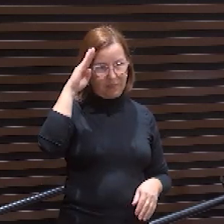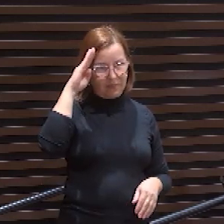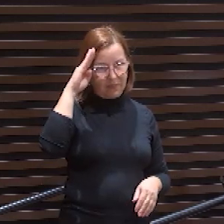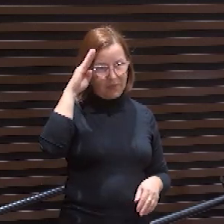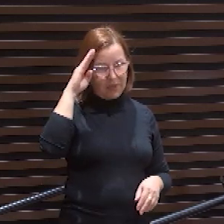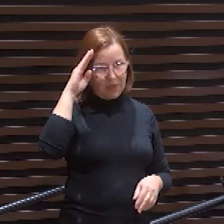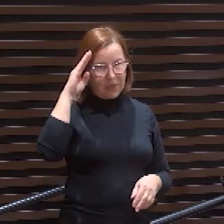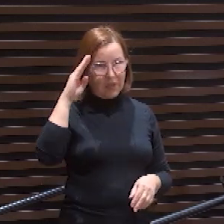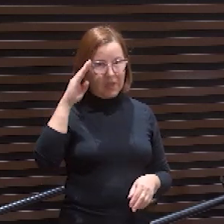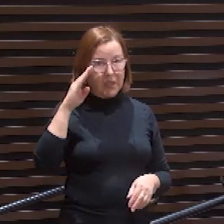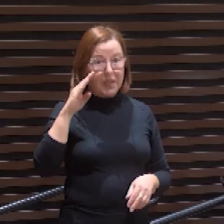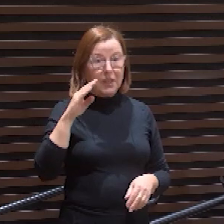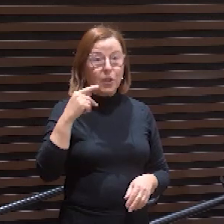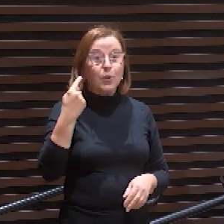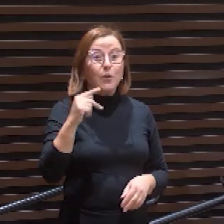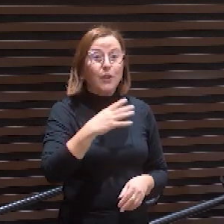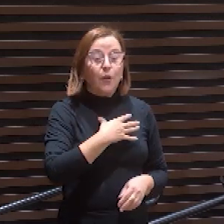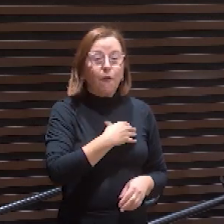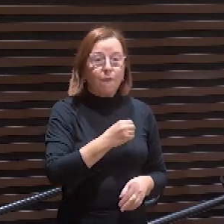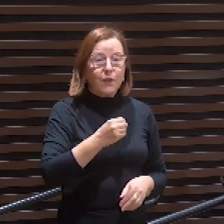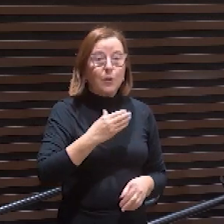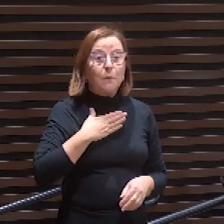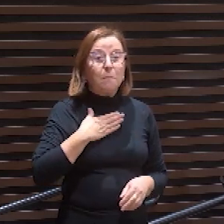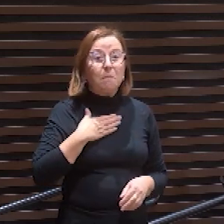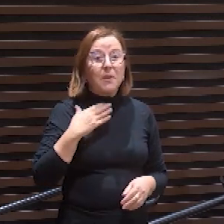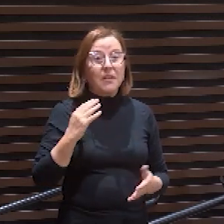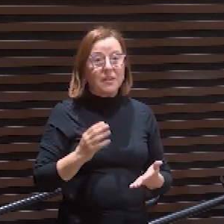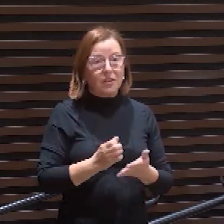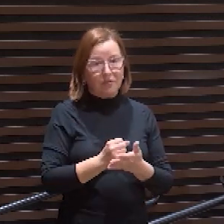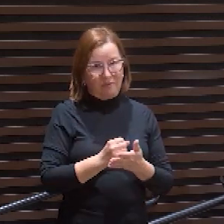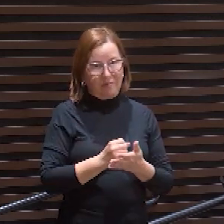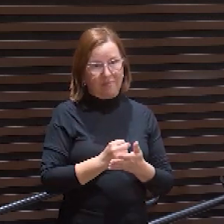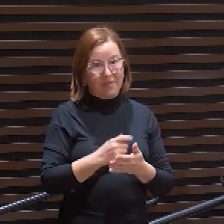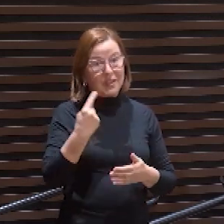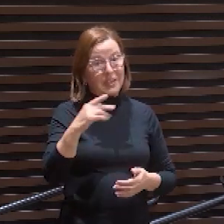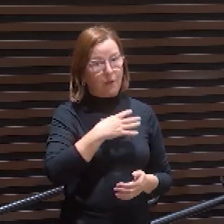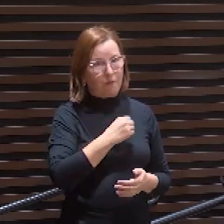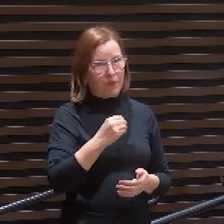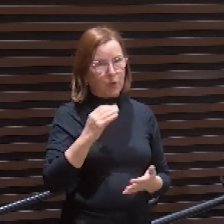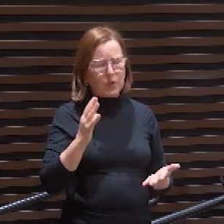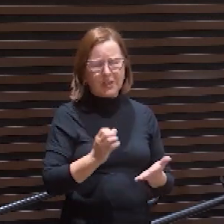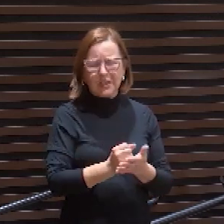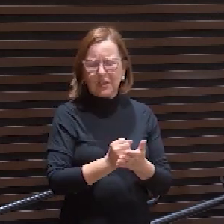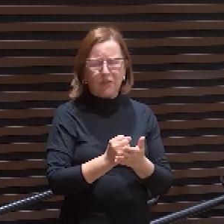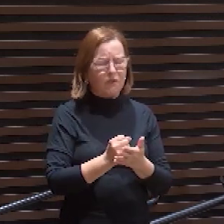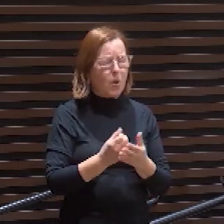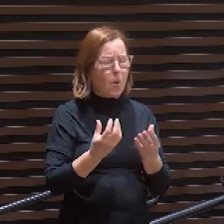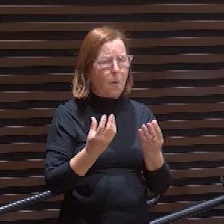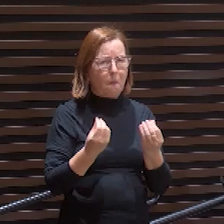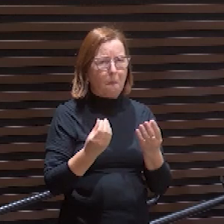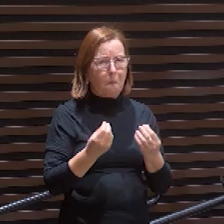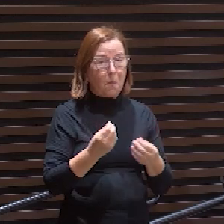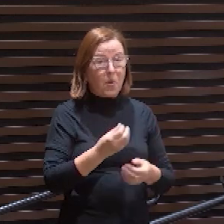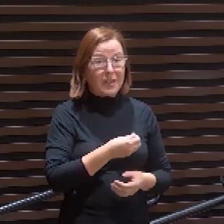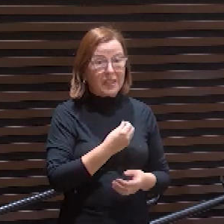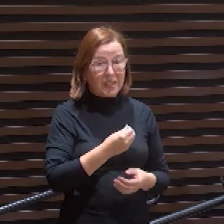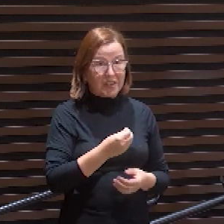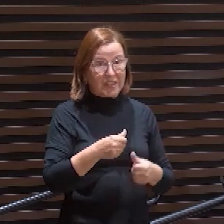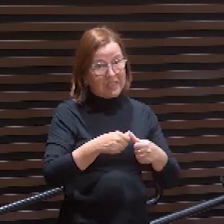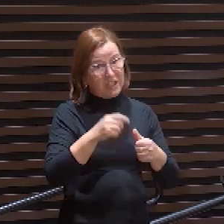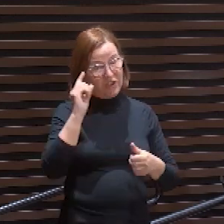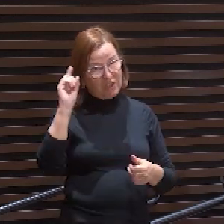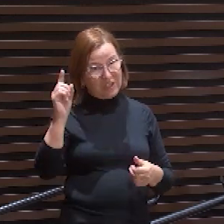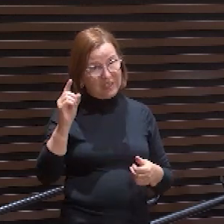vida. Ele salvou muitas vidas nesse dia e estava me levando a um